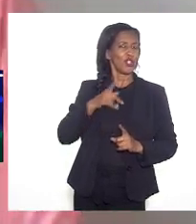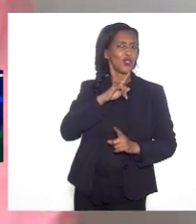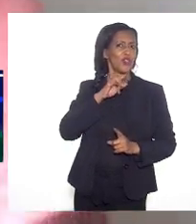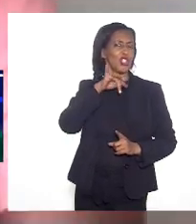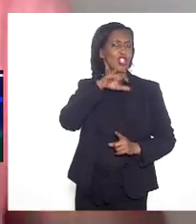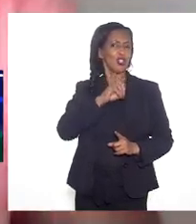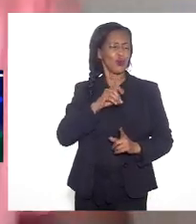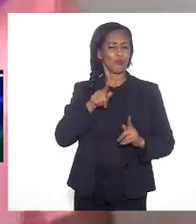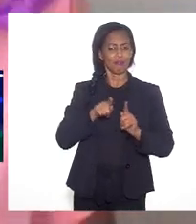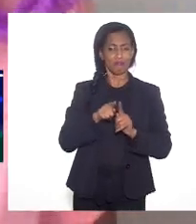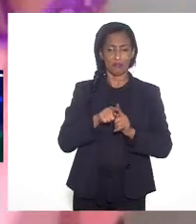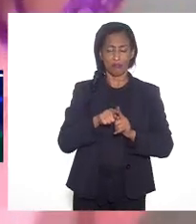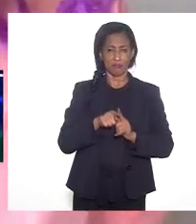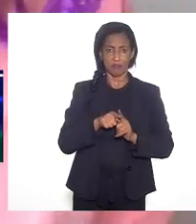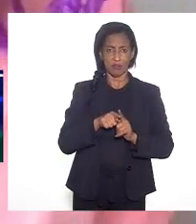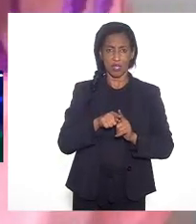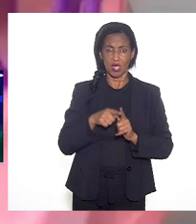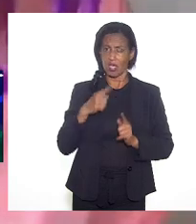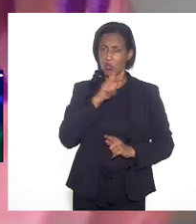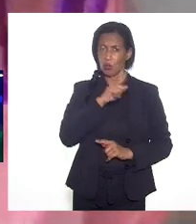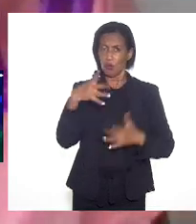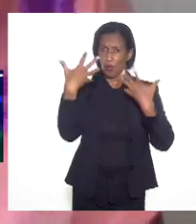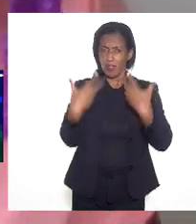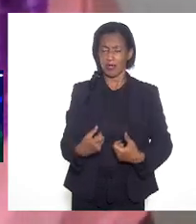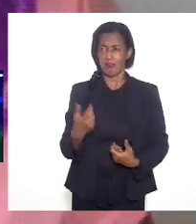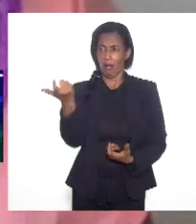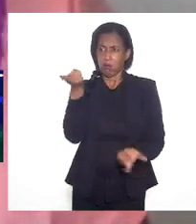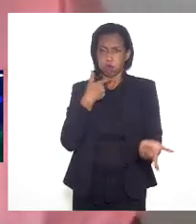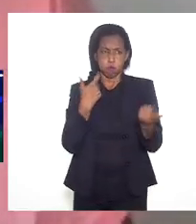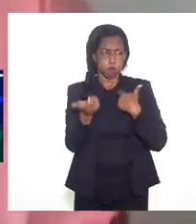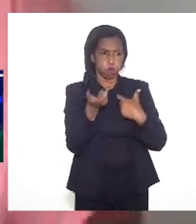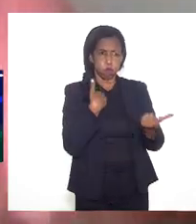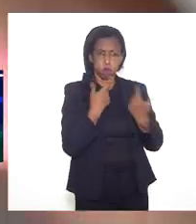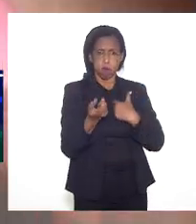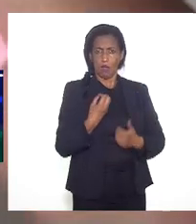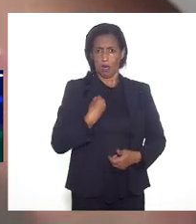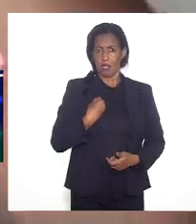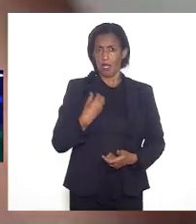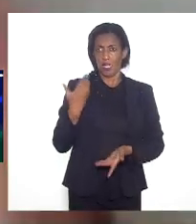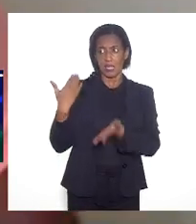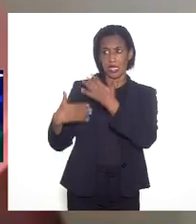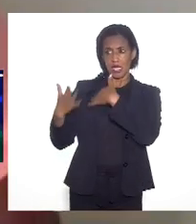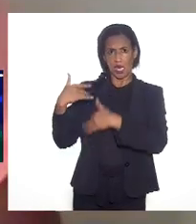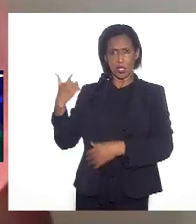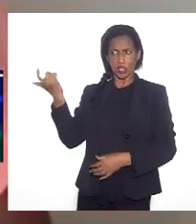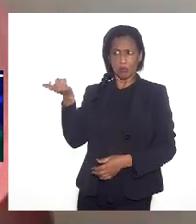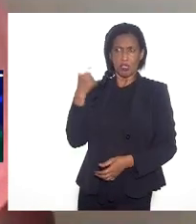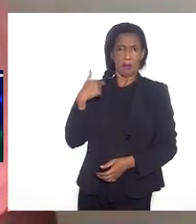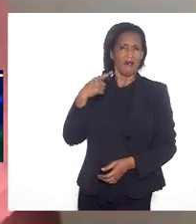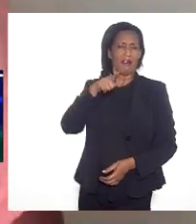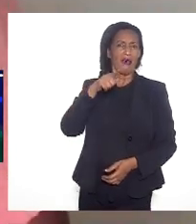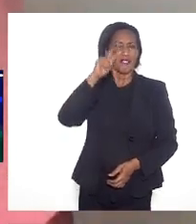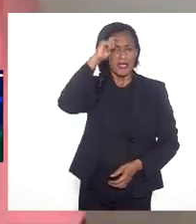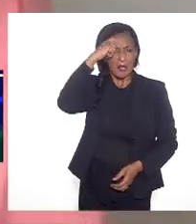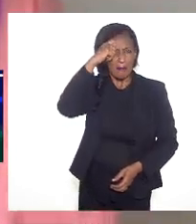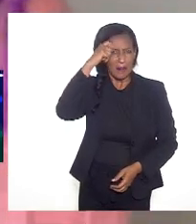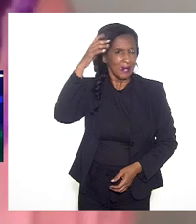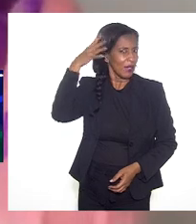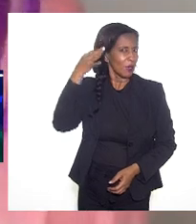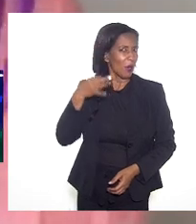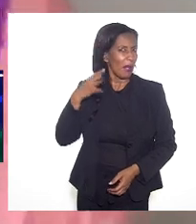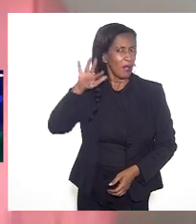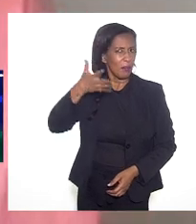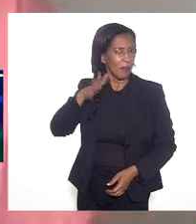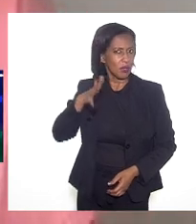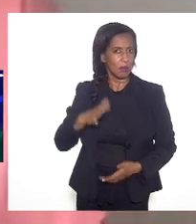permitir nem mais o apagamento na minha linha. Então, se antes me chamavam, né, de preta do cabelo, mais ou menos, hoje eu digo